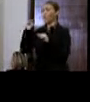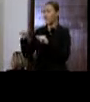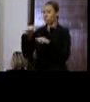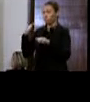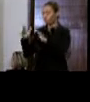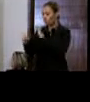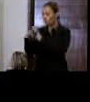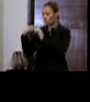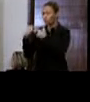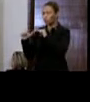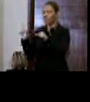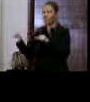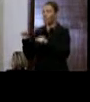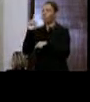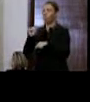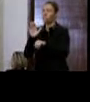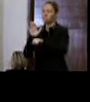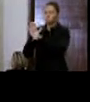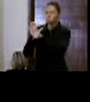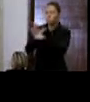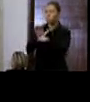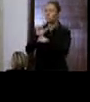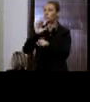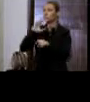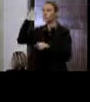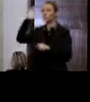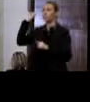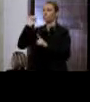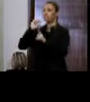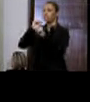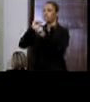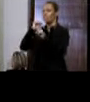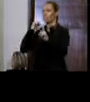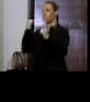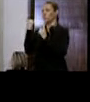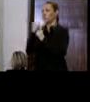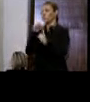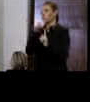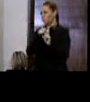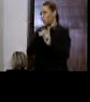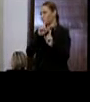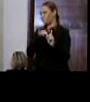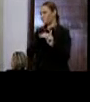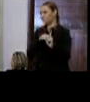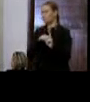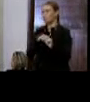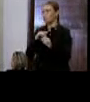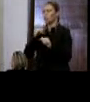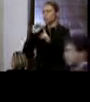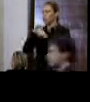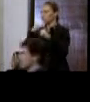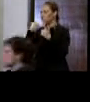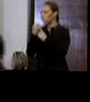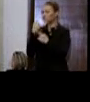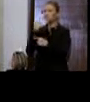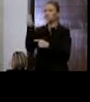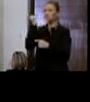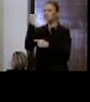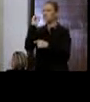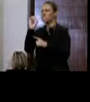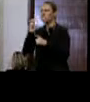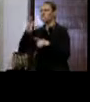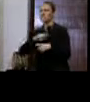atuação é sempre em benefício da sociedade. E a sociedade não se importa se é o Ministério Público do